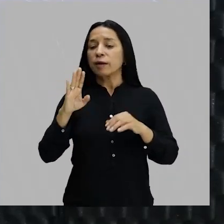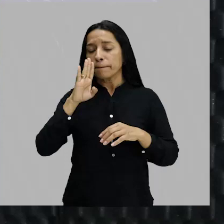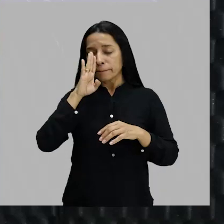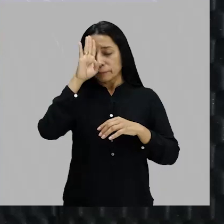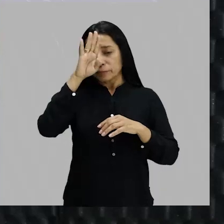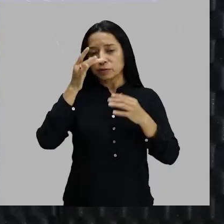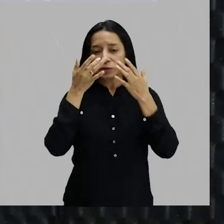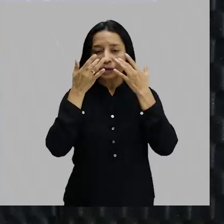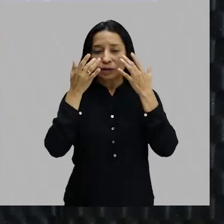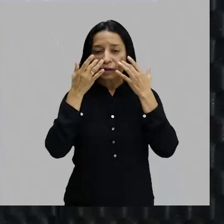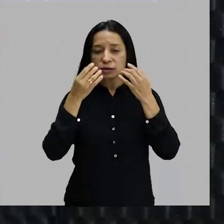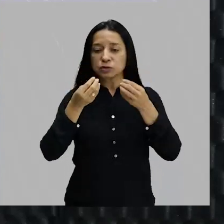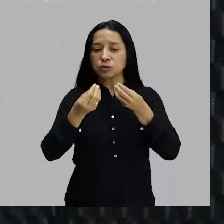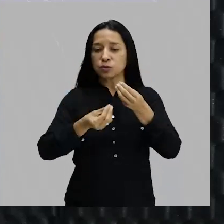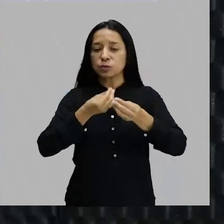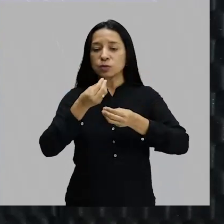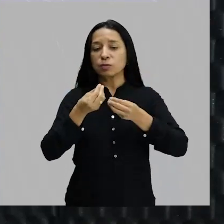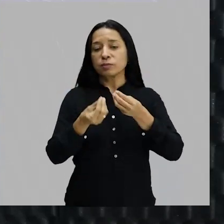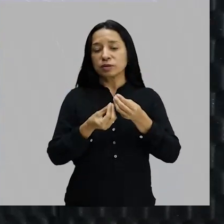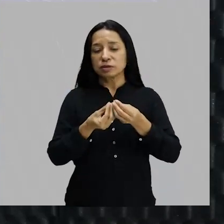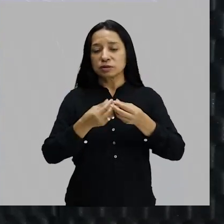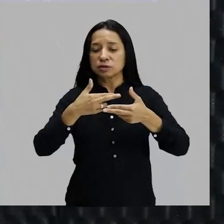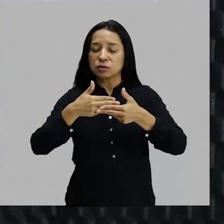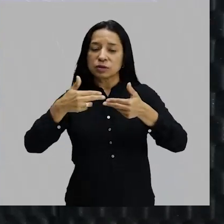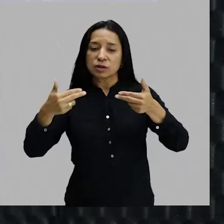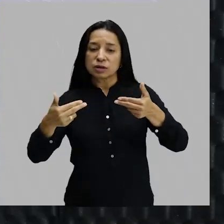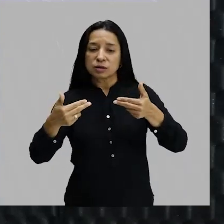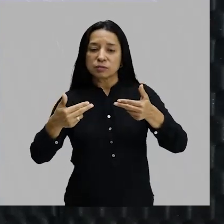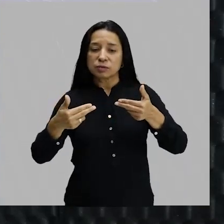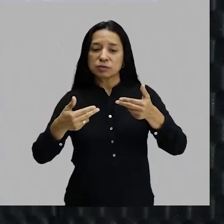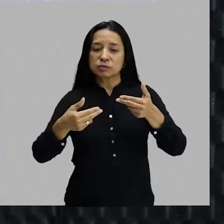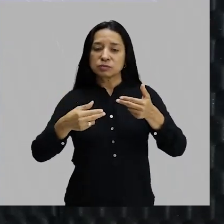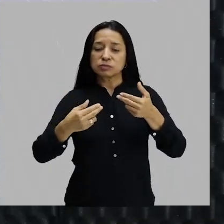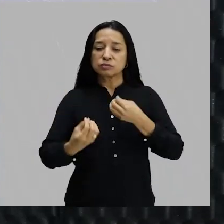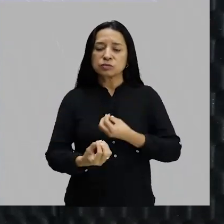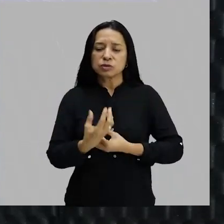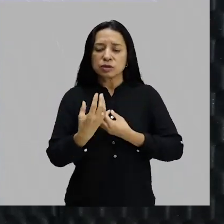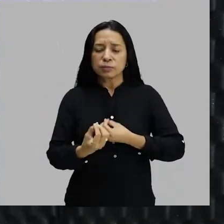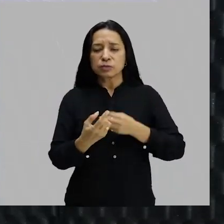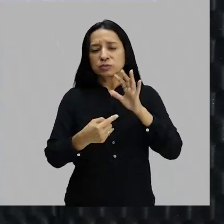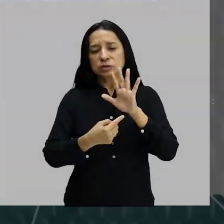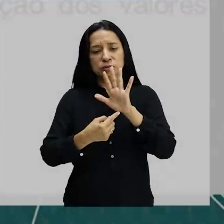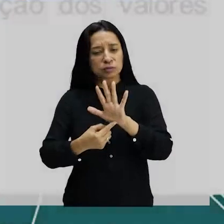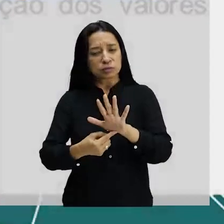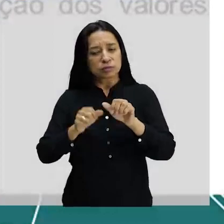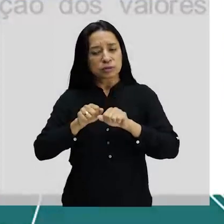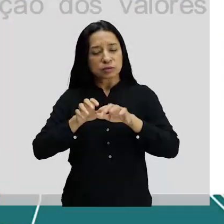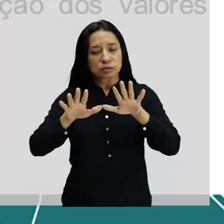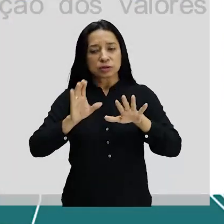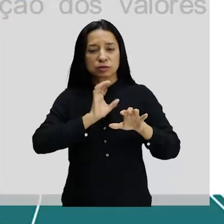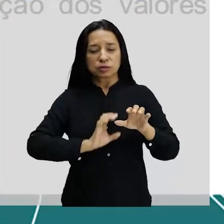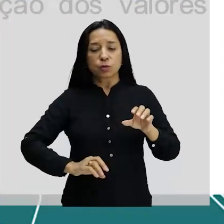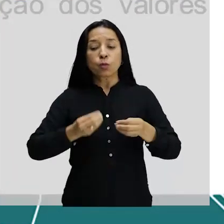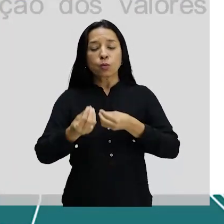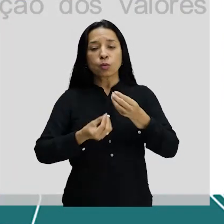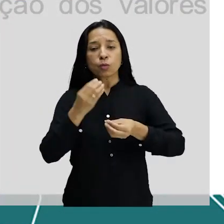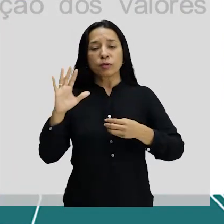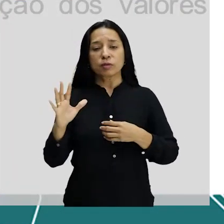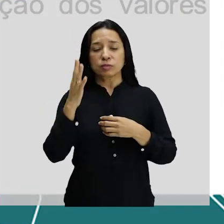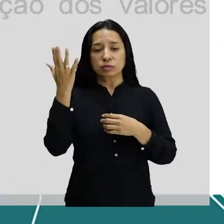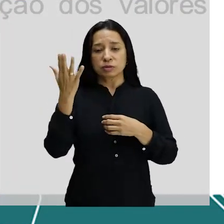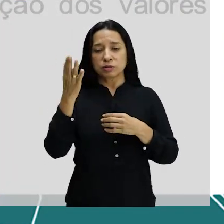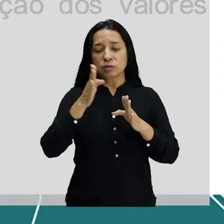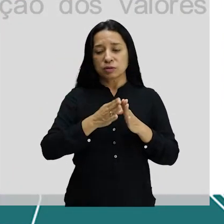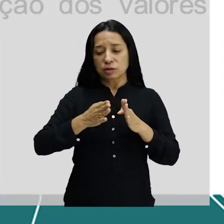de reprodução, manifestação e expansão desse cristianismo. Como é que isso aconteceu, professor?